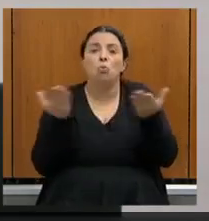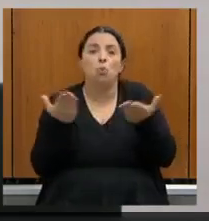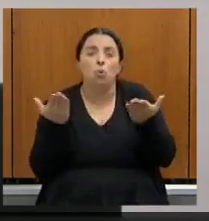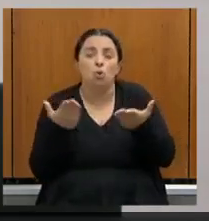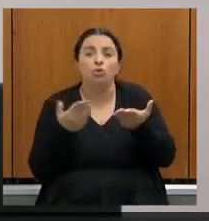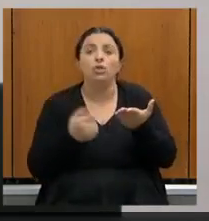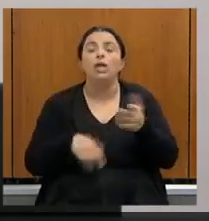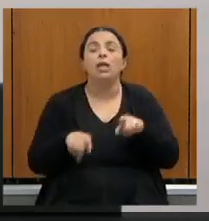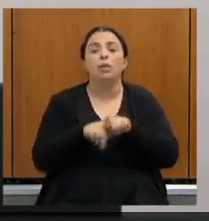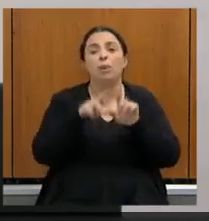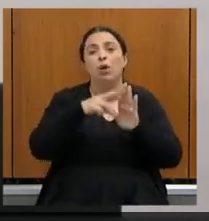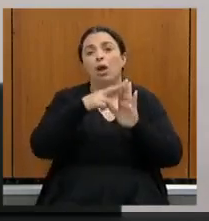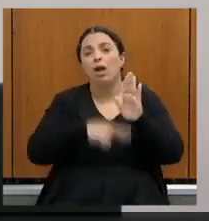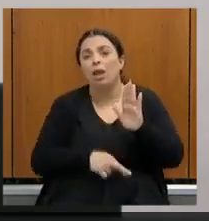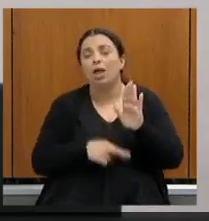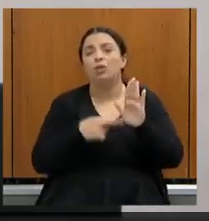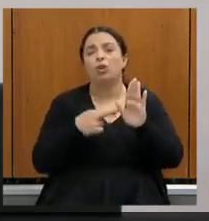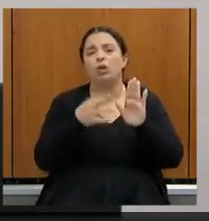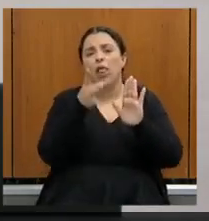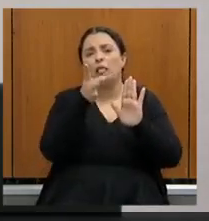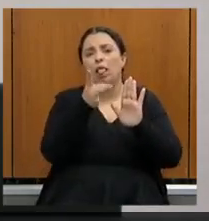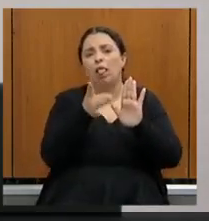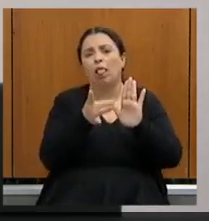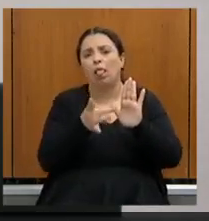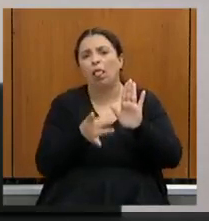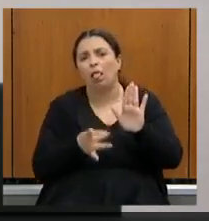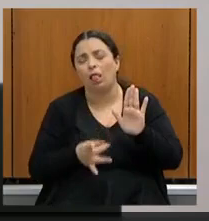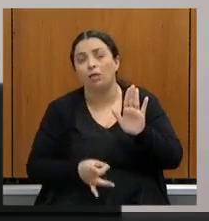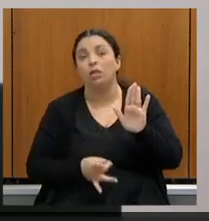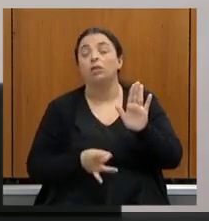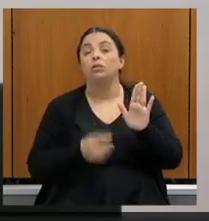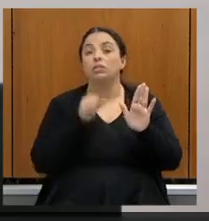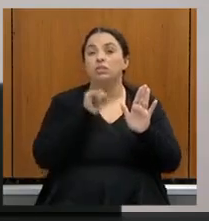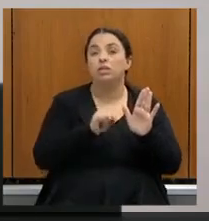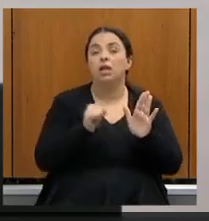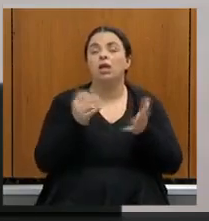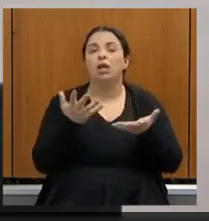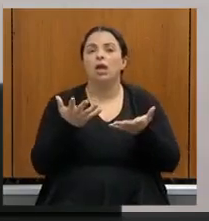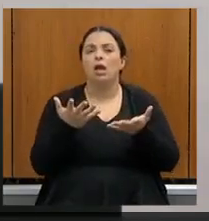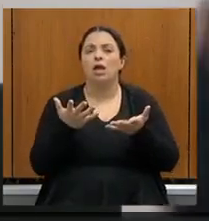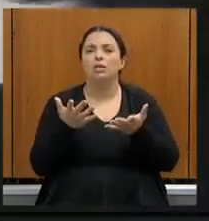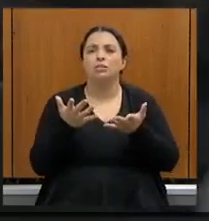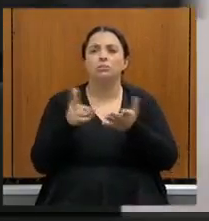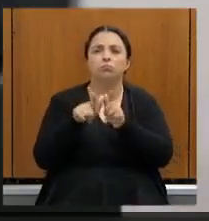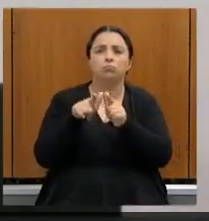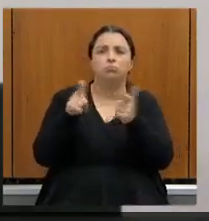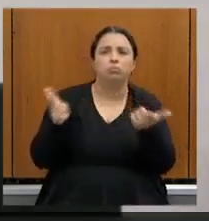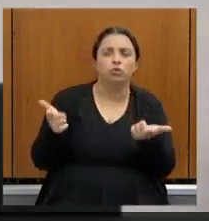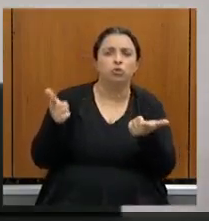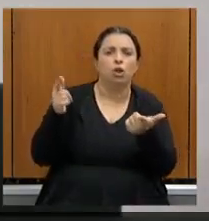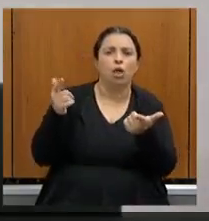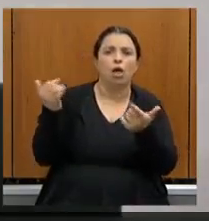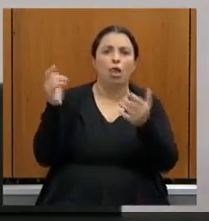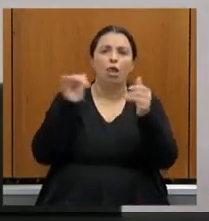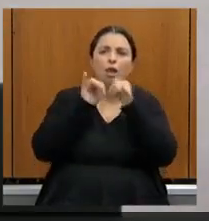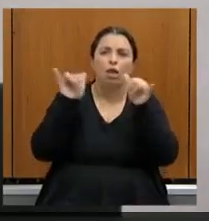circunstanciado bem como se verdadeiras as matérias jornalísticas as razões do possível